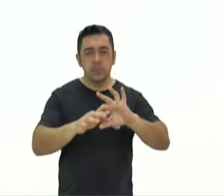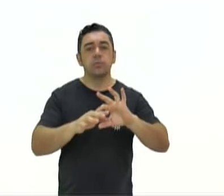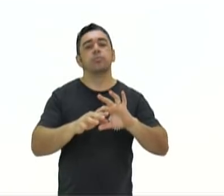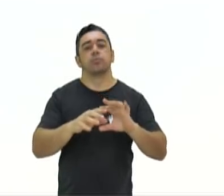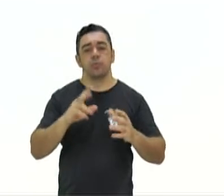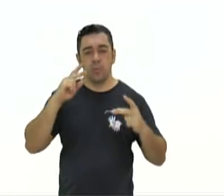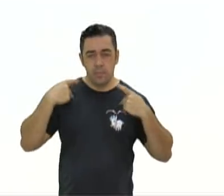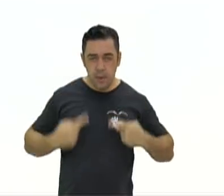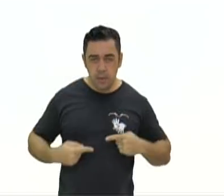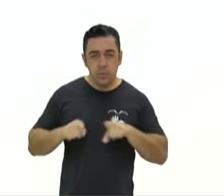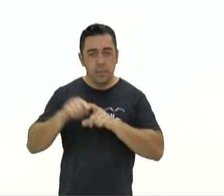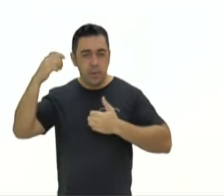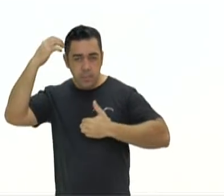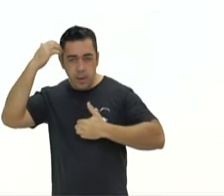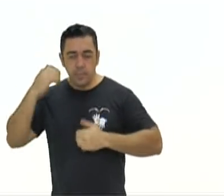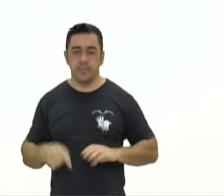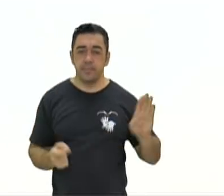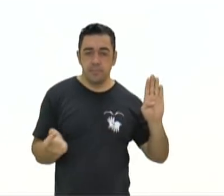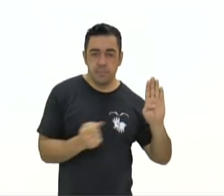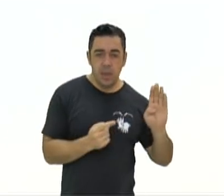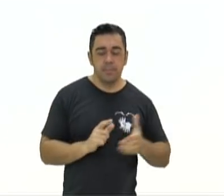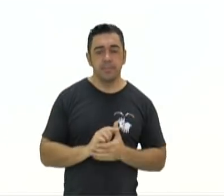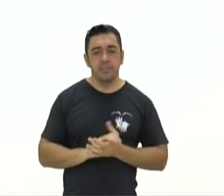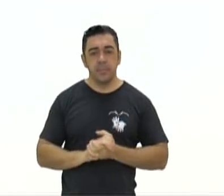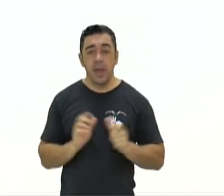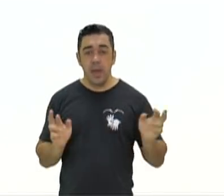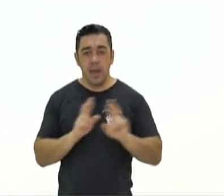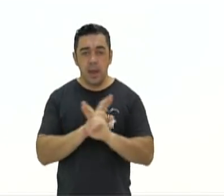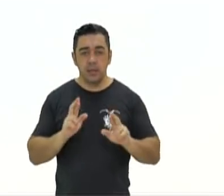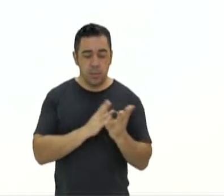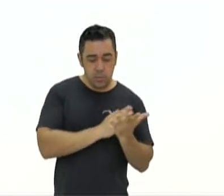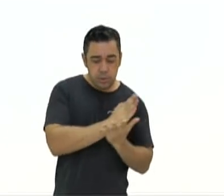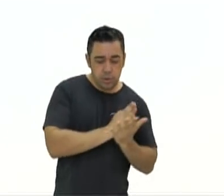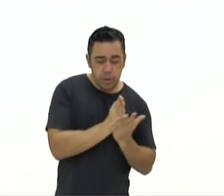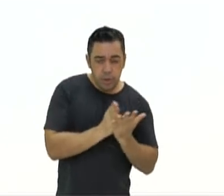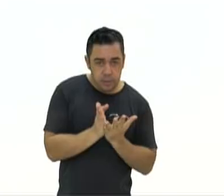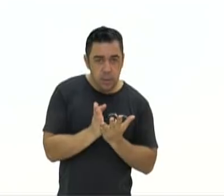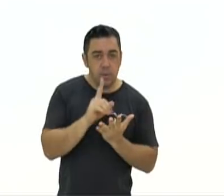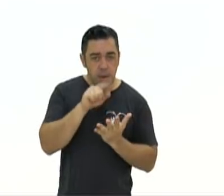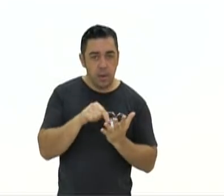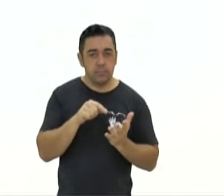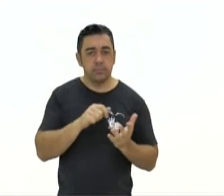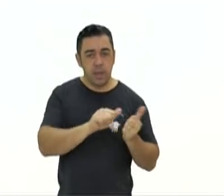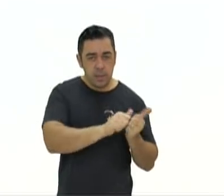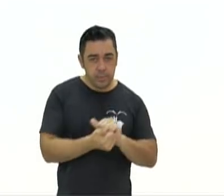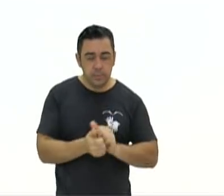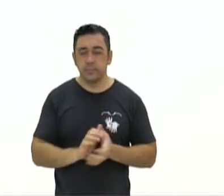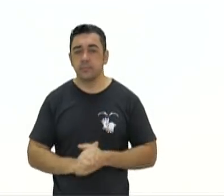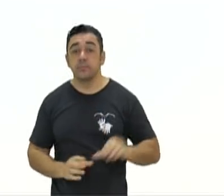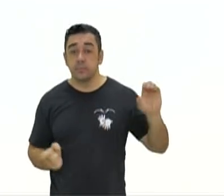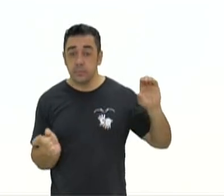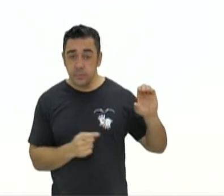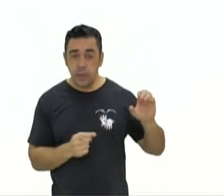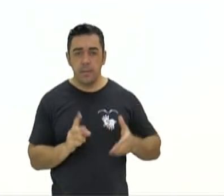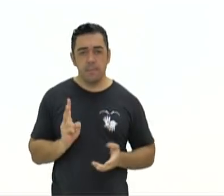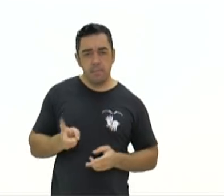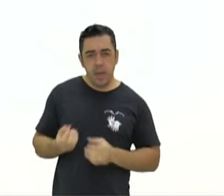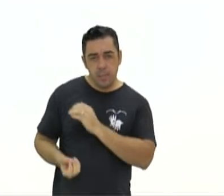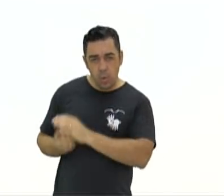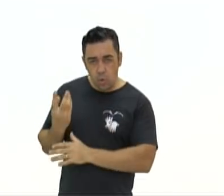chimpanzé. Letra B. Estão relacionados à irradiação adaptativa. Letra C. Possuem mesma origem